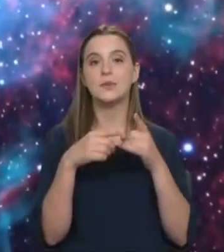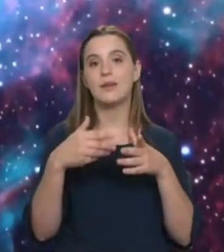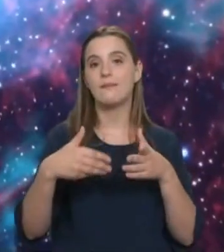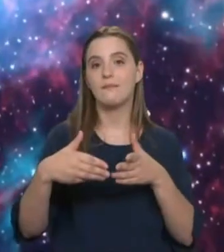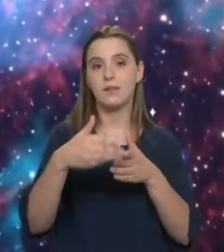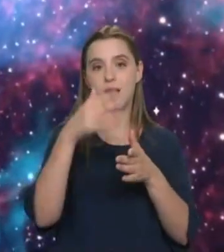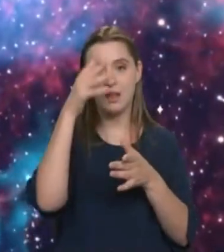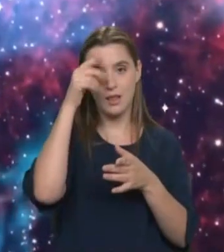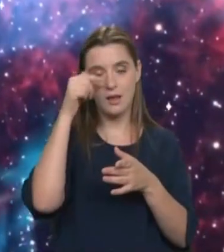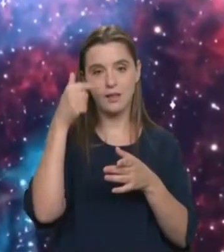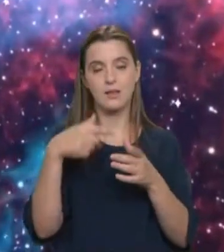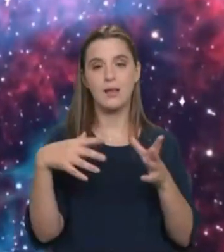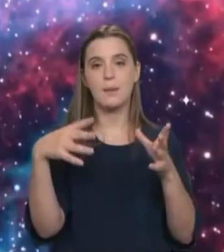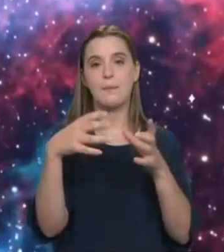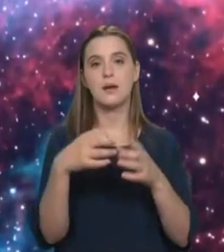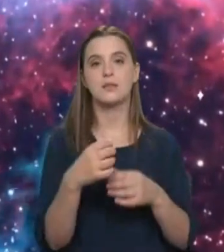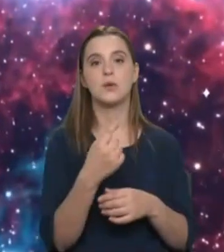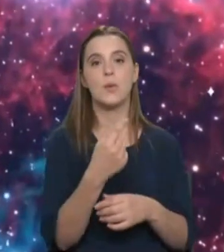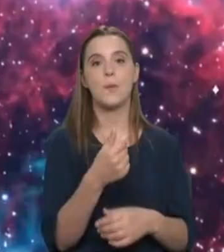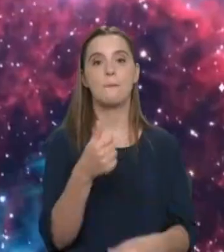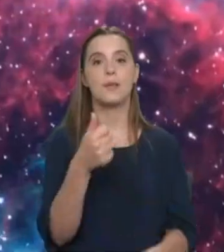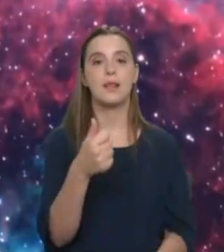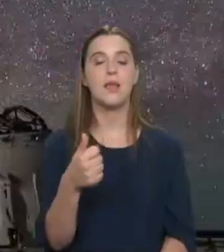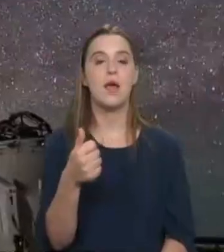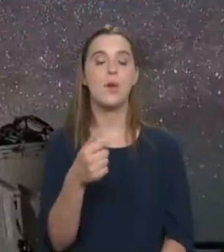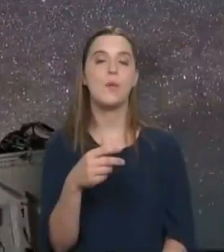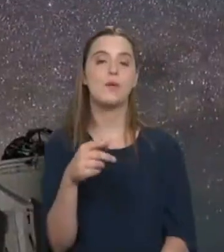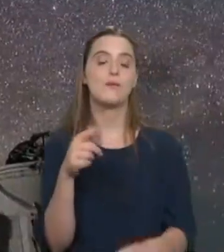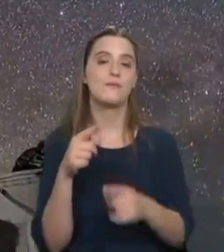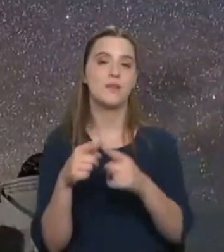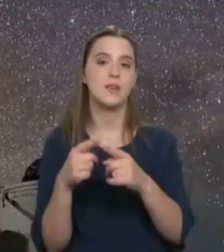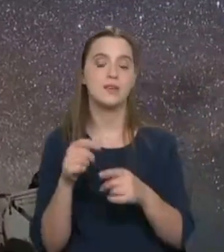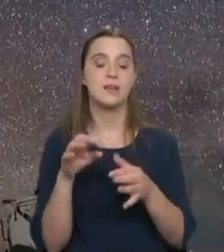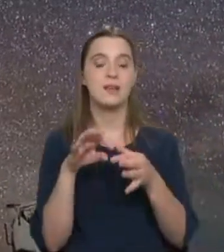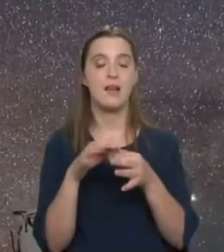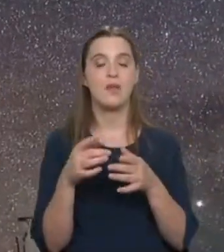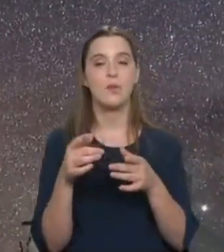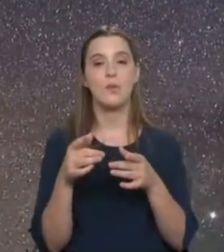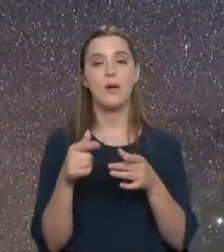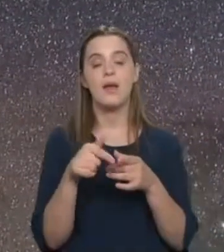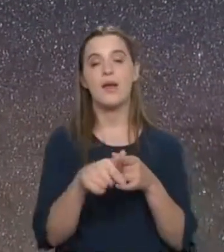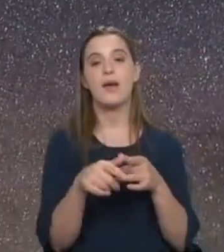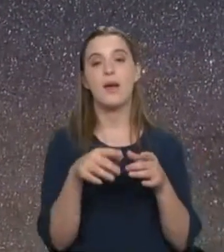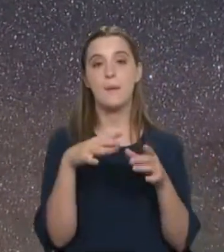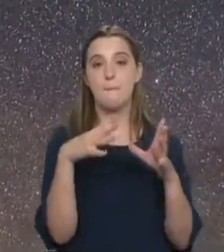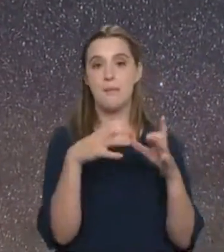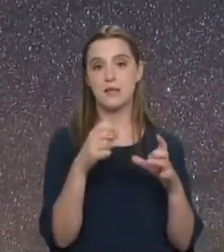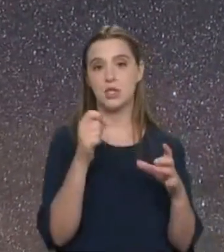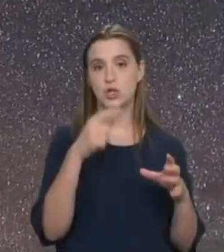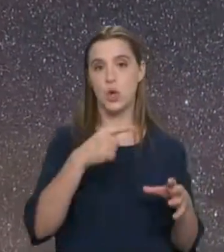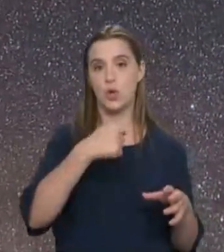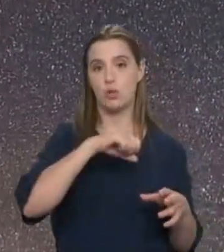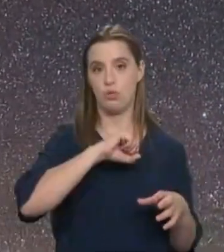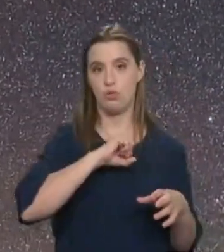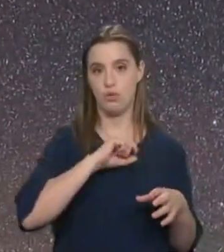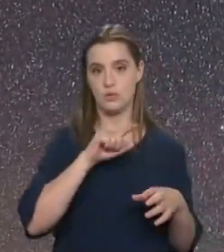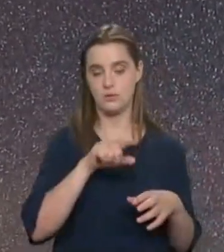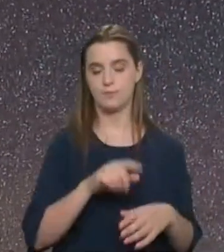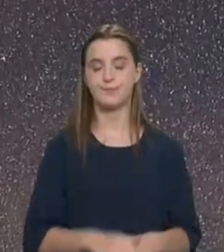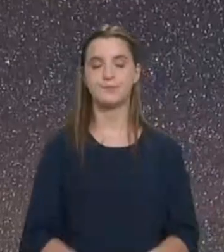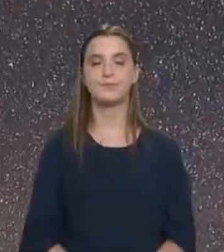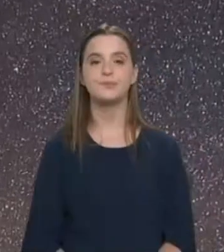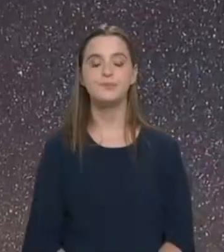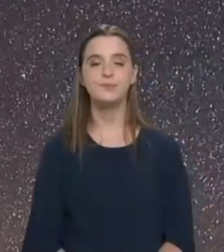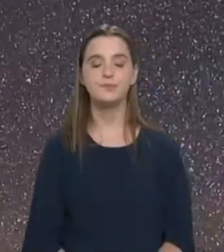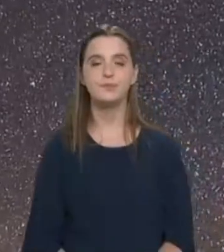de 1 bilhão de vezes a massa do nosso Sol. Atenção que não é milhares de milhões, é 1 bilhão de vezes a massa do nosso Sol. Muito